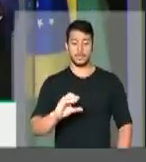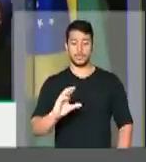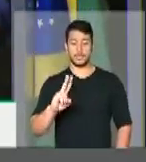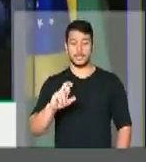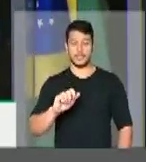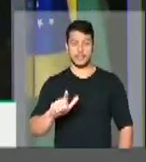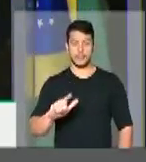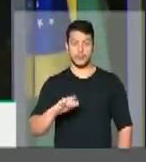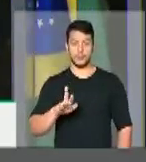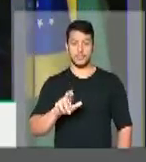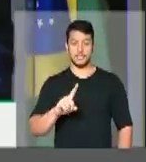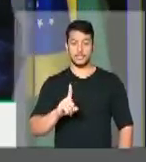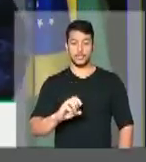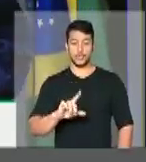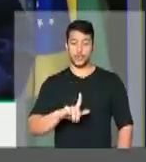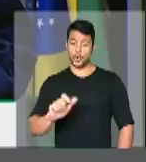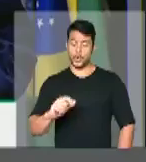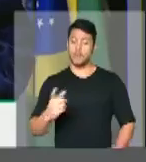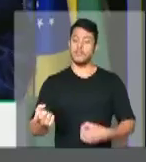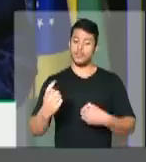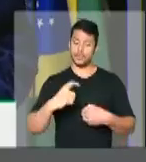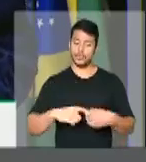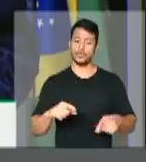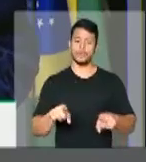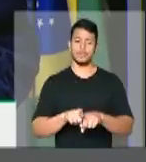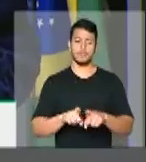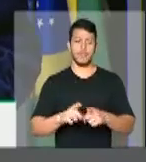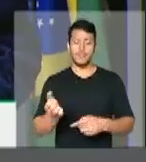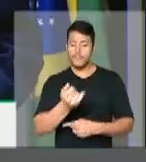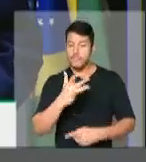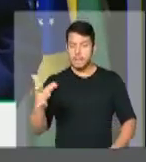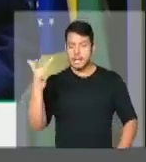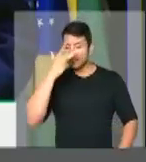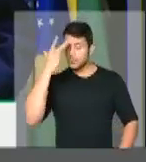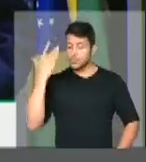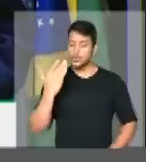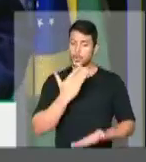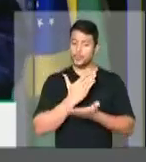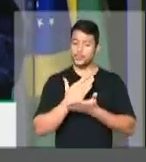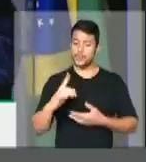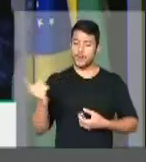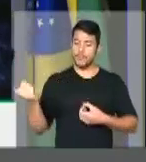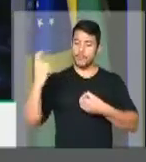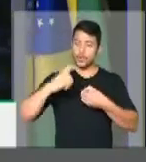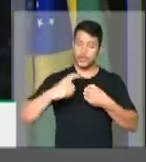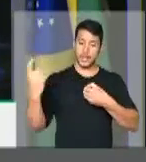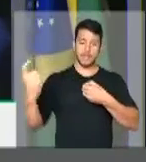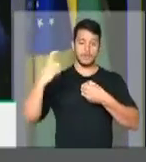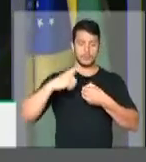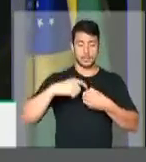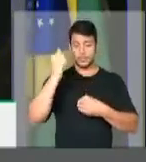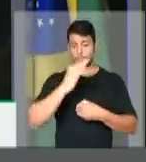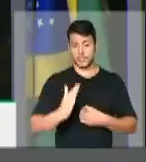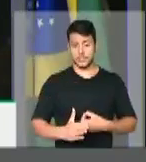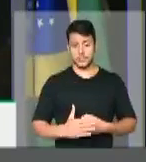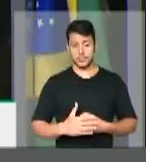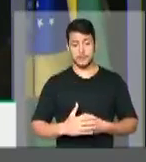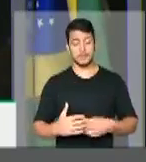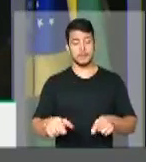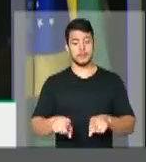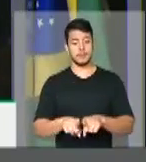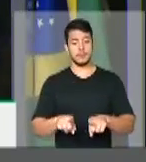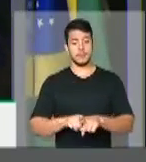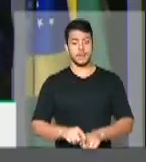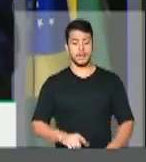ser depois, em 82, respeito aos governadores do Rio de Janeiro e Pernambuco. E o próprio Luiz Carlos